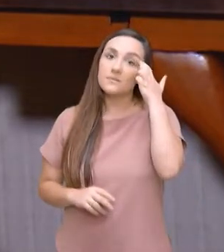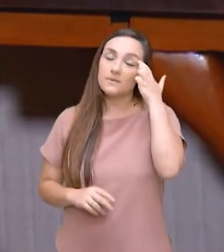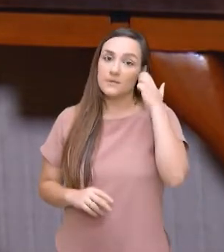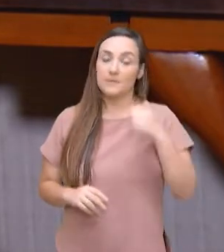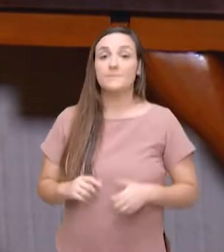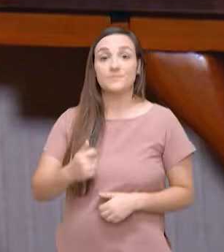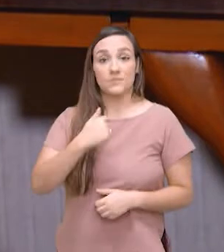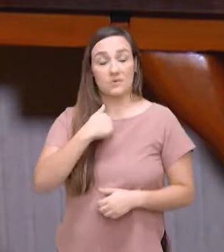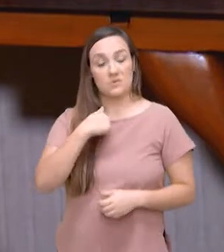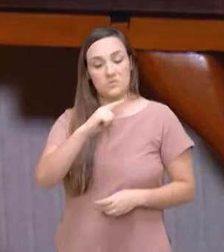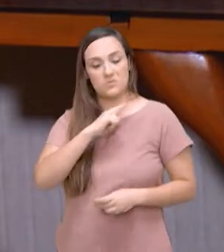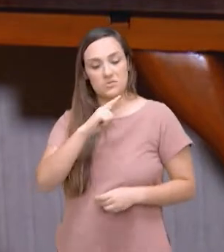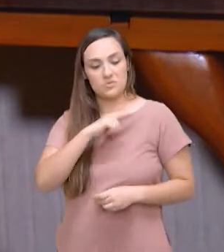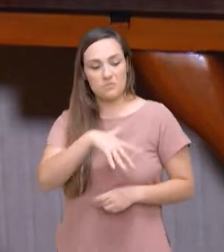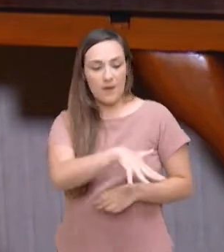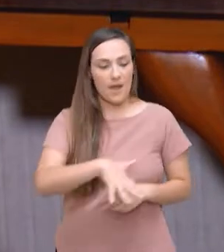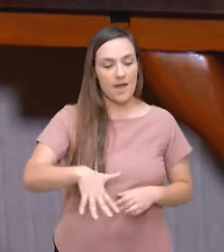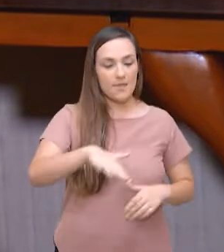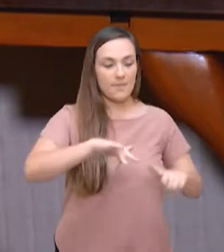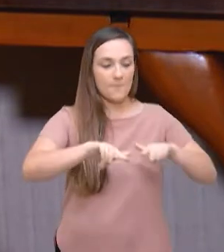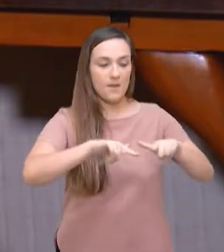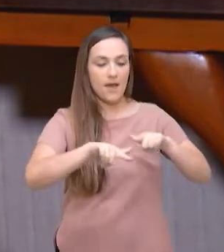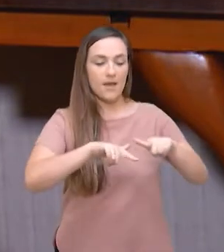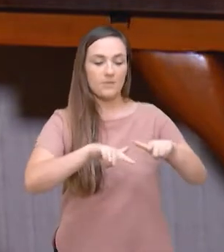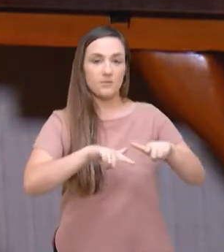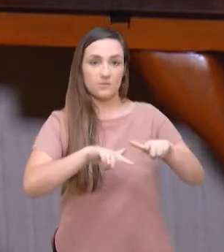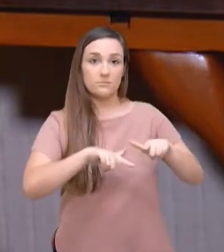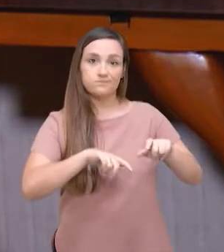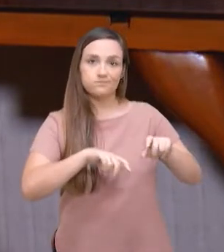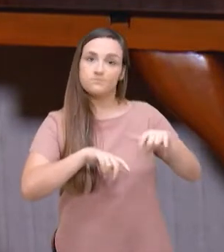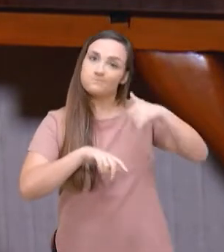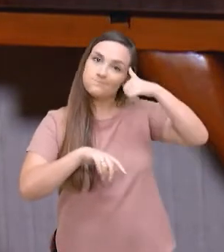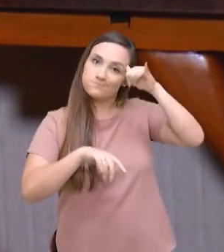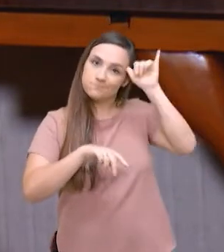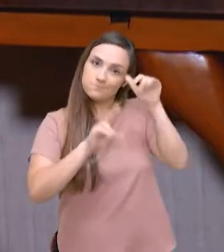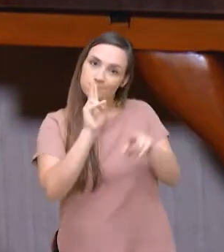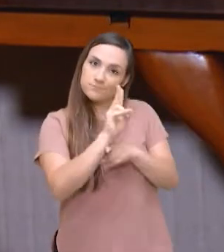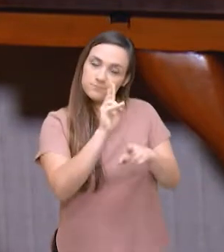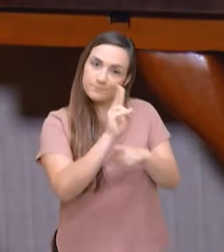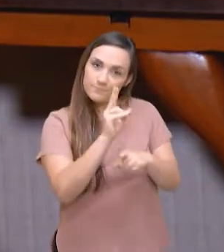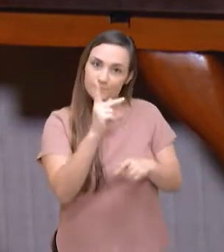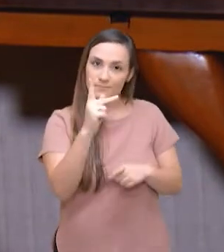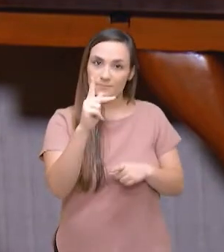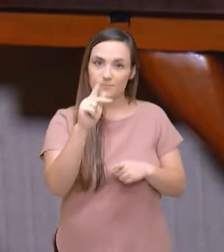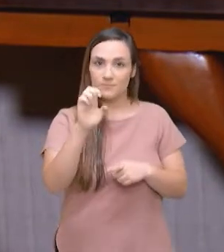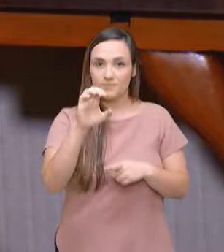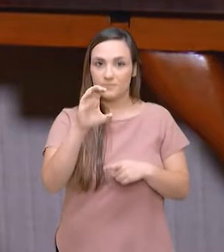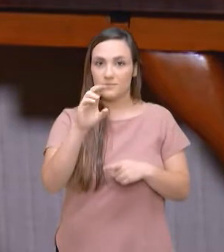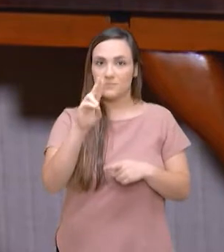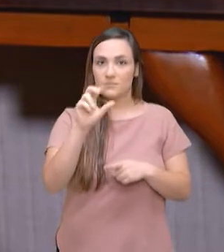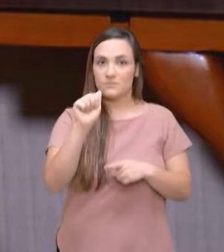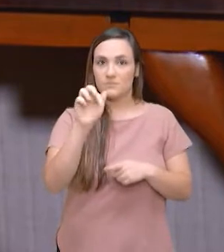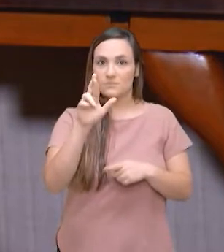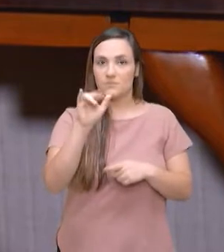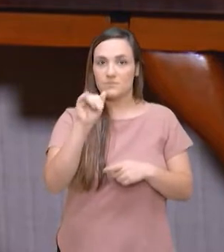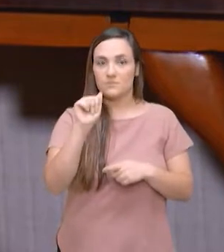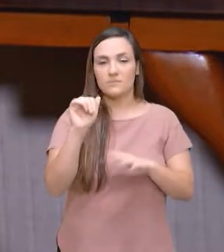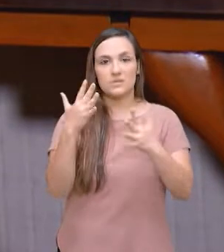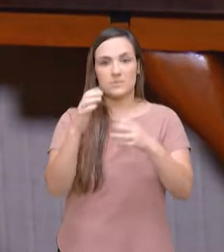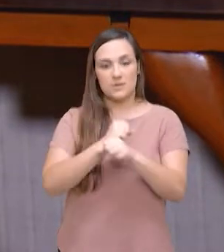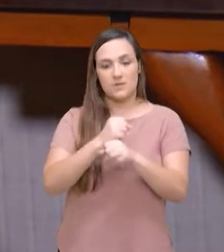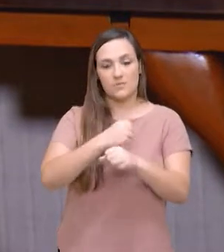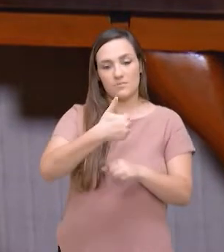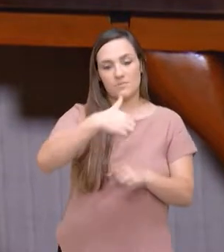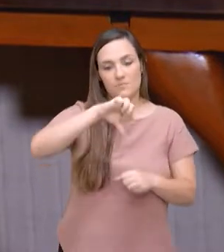atividade mais na área da pecuária. Às vésperas da eleição de